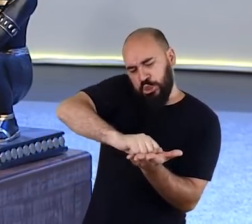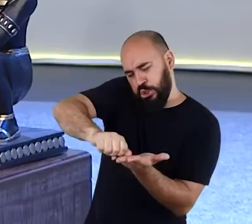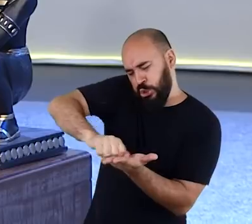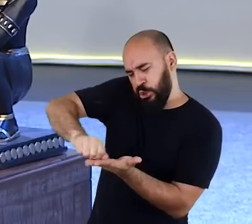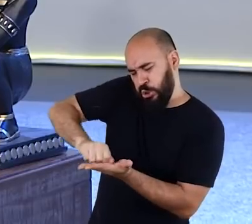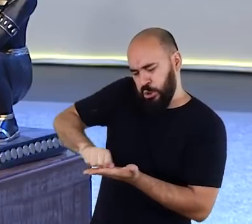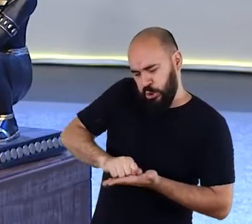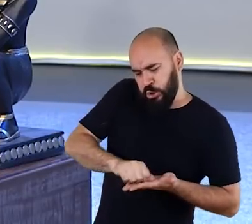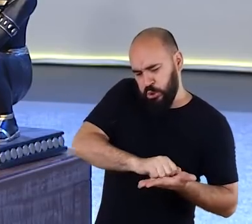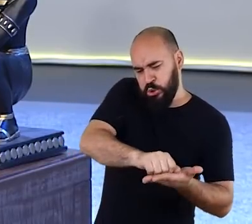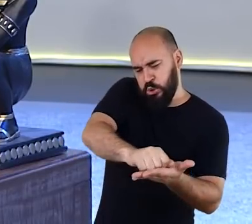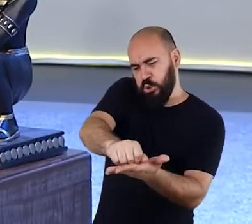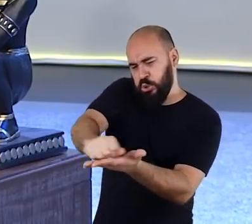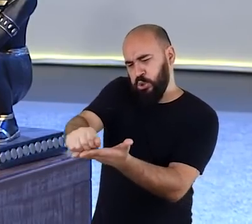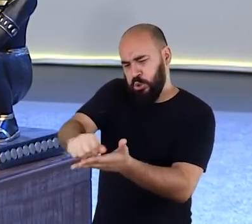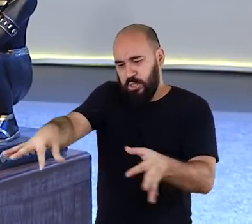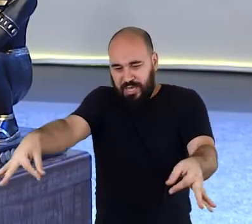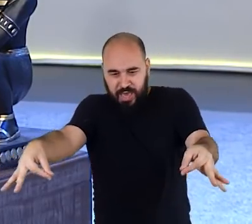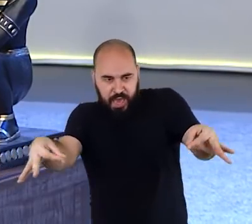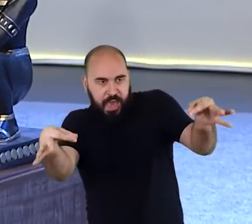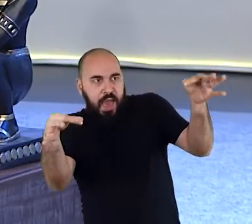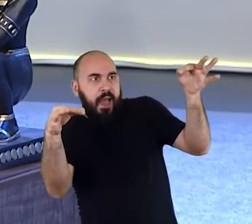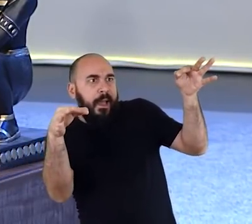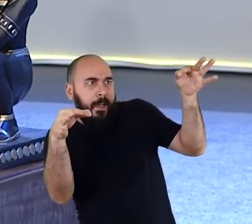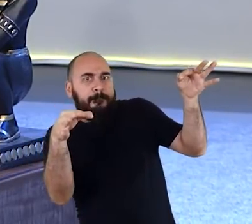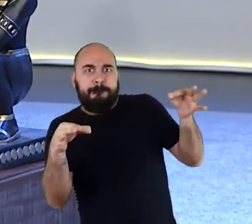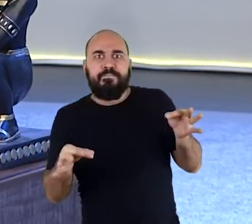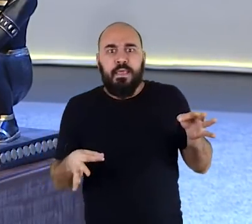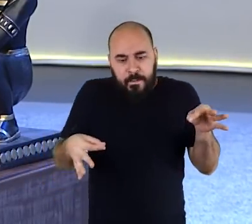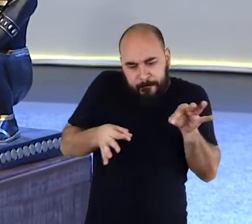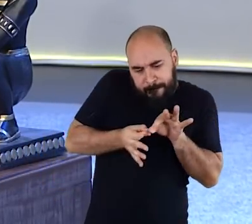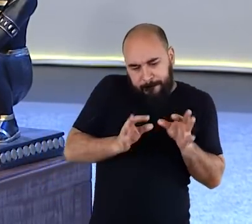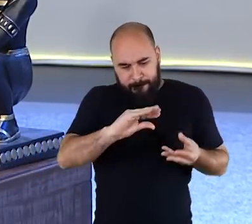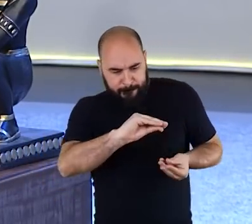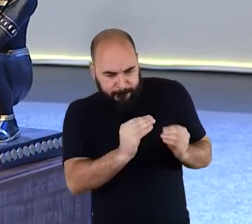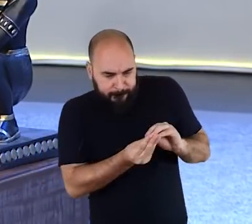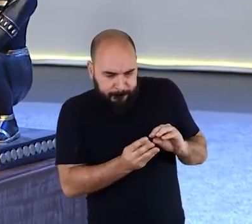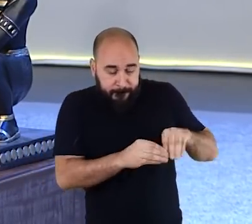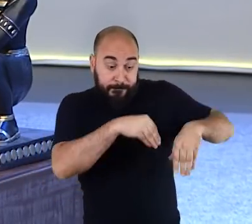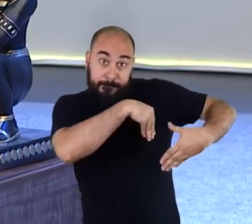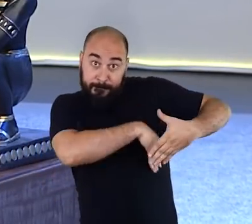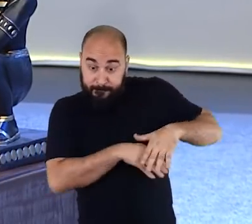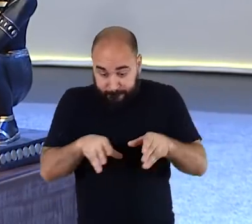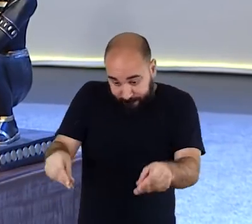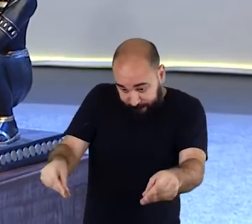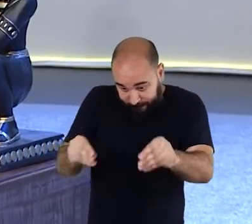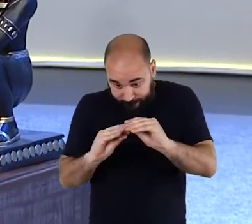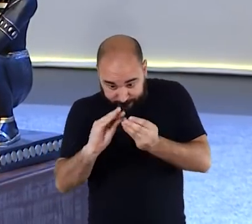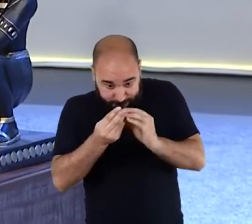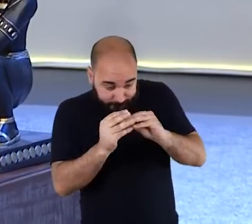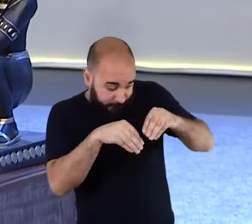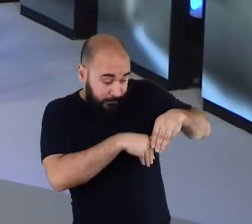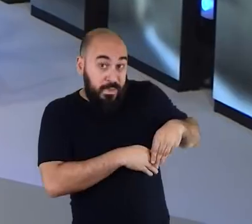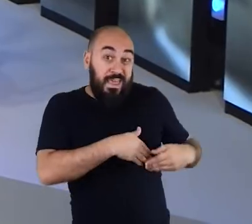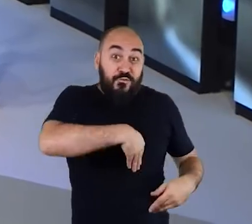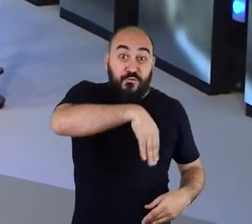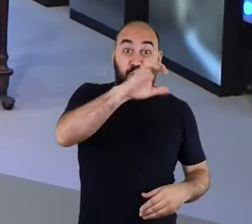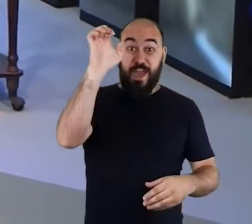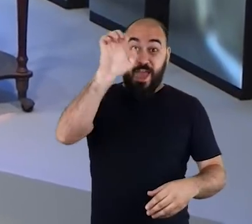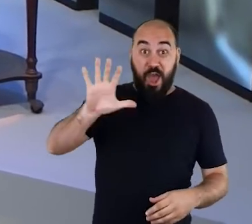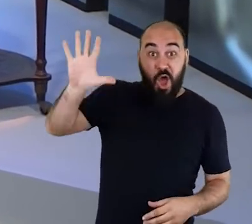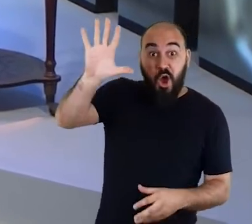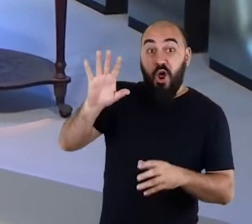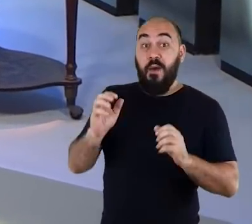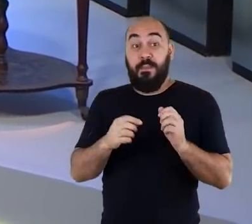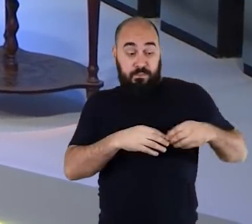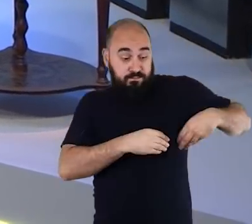depois a restaurar pelo menos parte dessa estela comemorativa, uma vez que ela foi destruída pelos beduínos. E